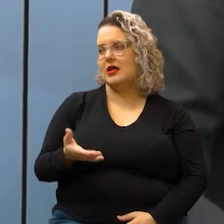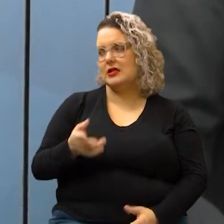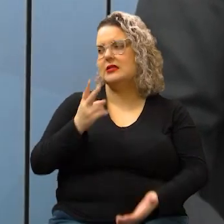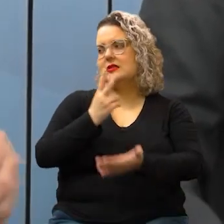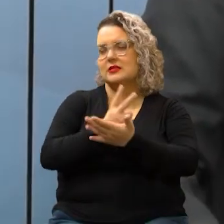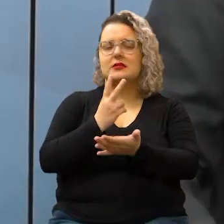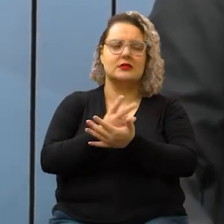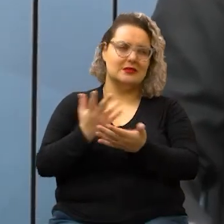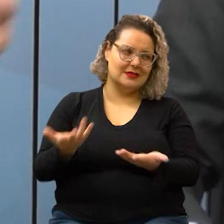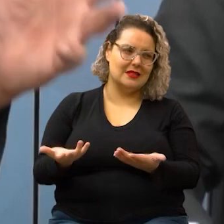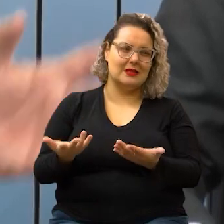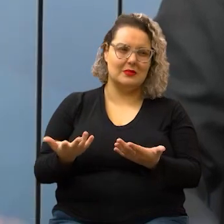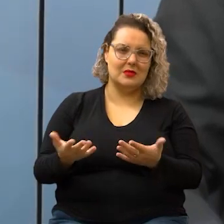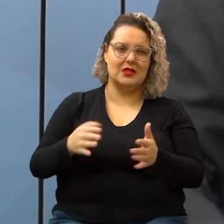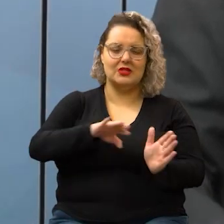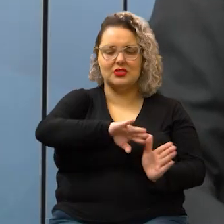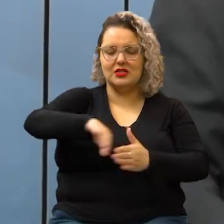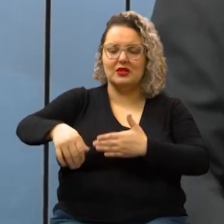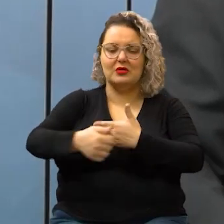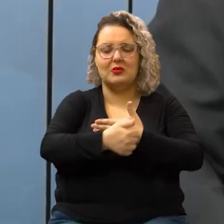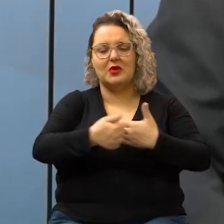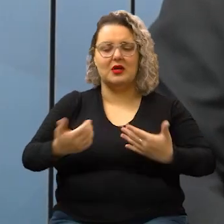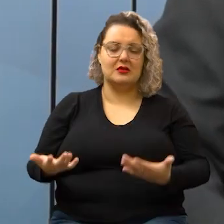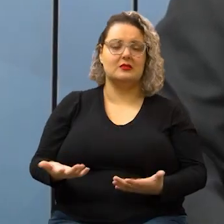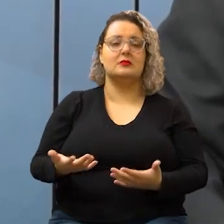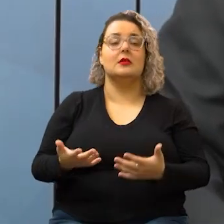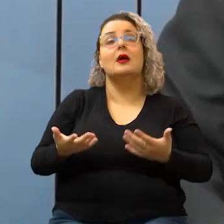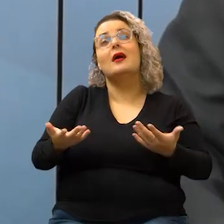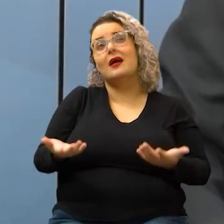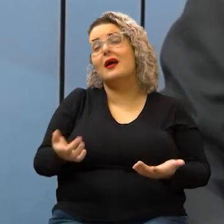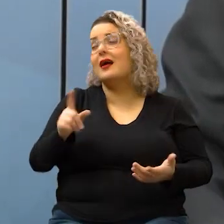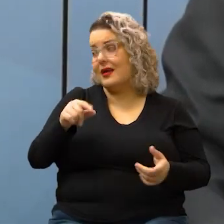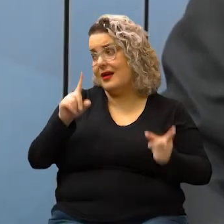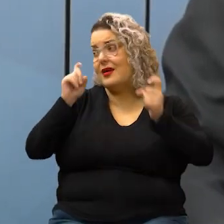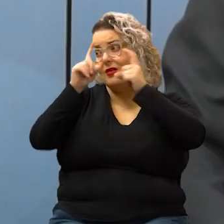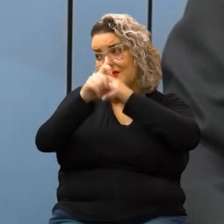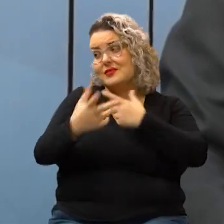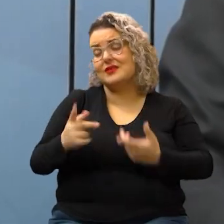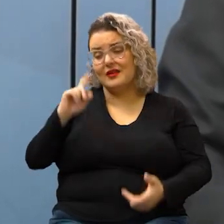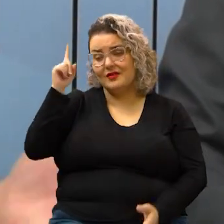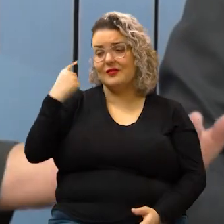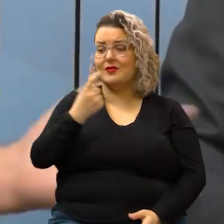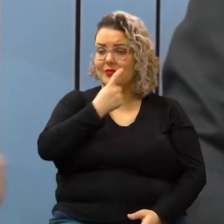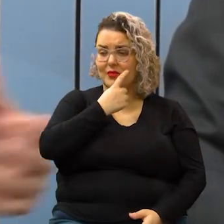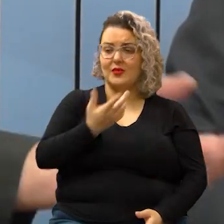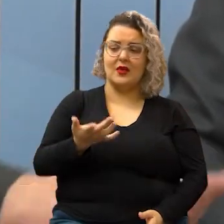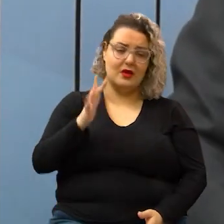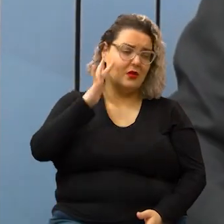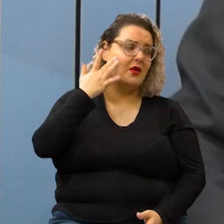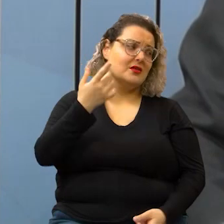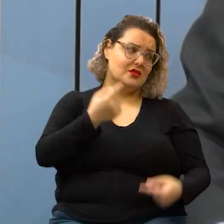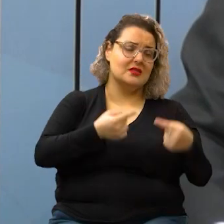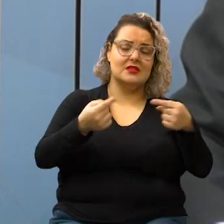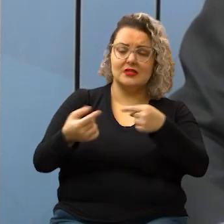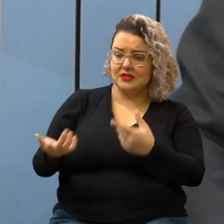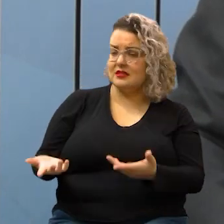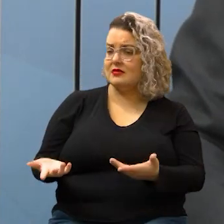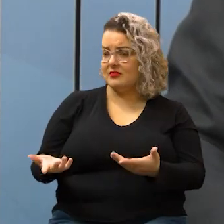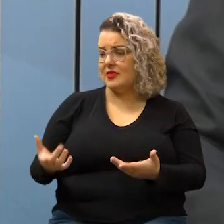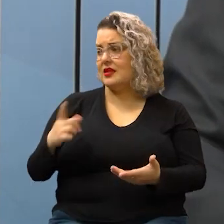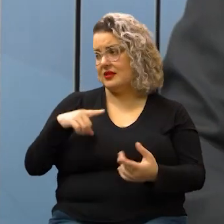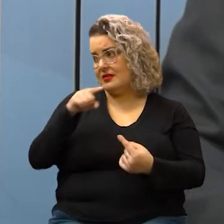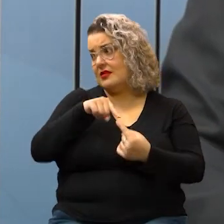aspecto moralista, do terror e tal, mas é um desafio, Bina. Na verdade, assim, eu acho que esse debate tem